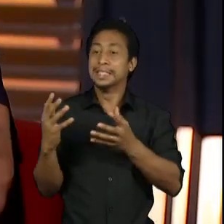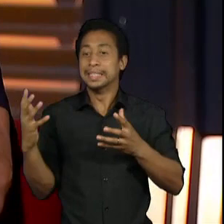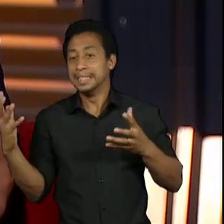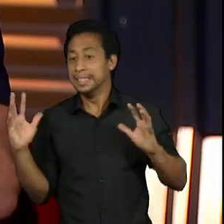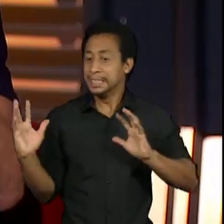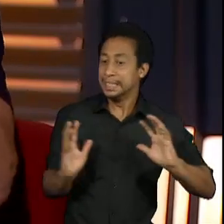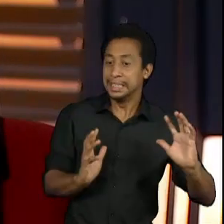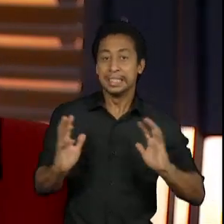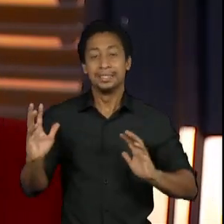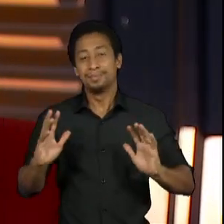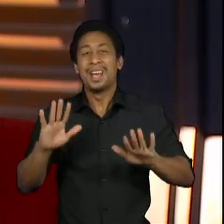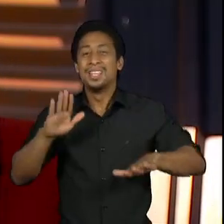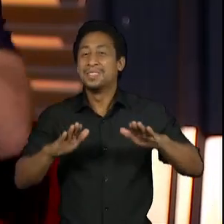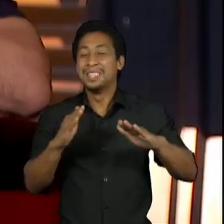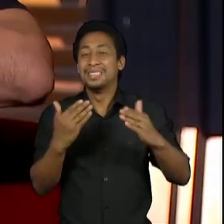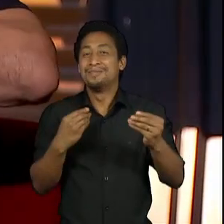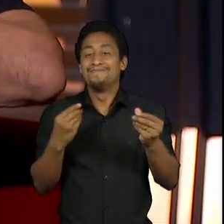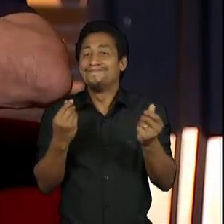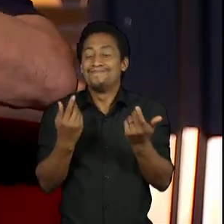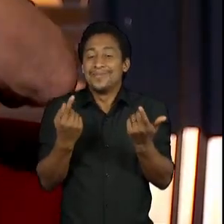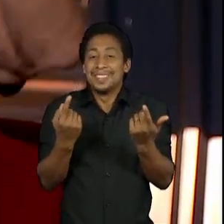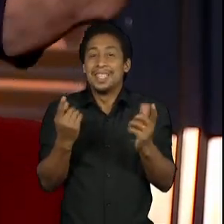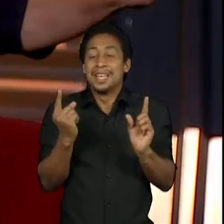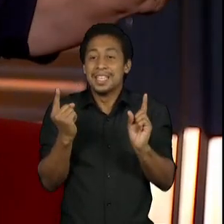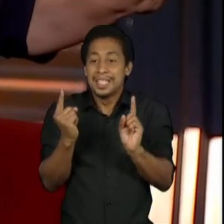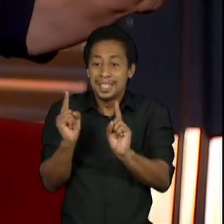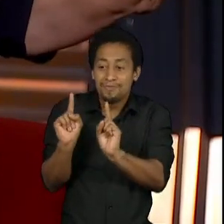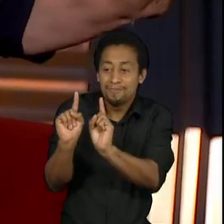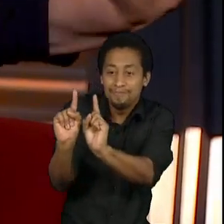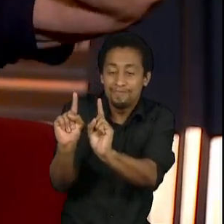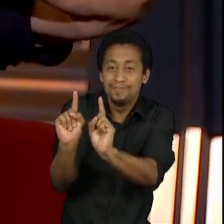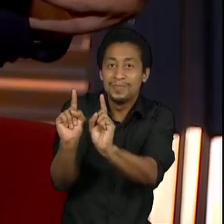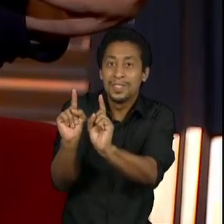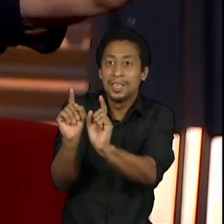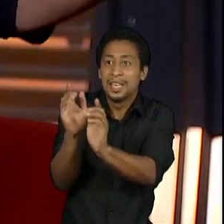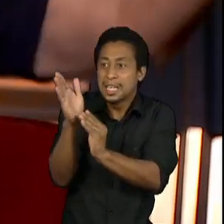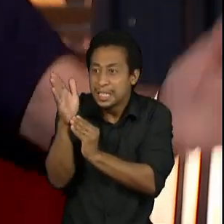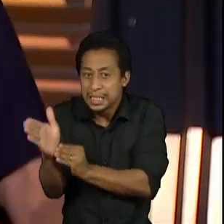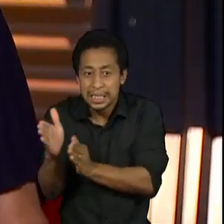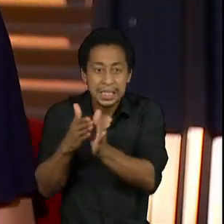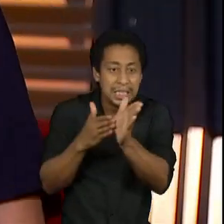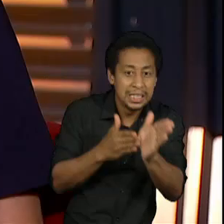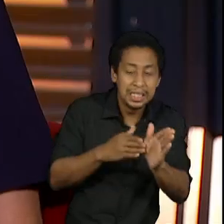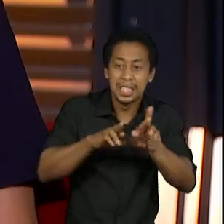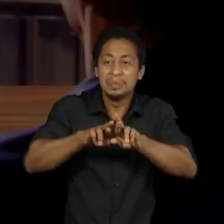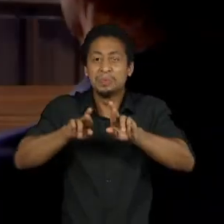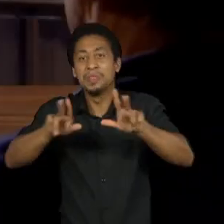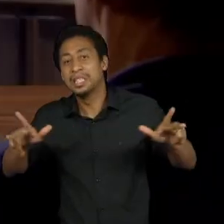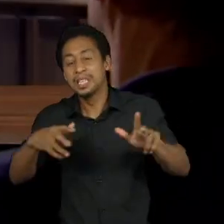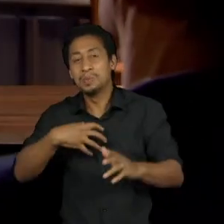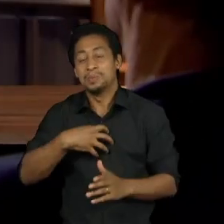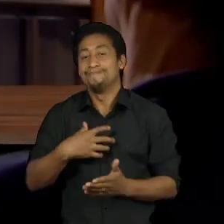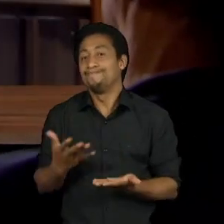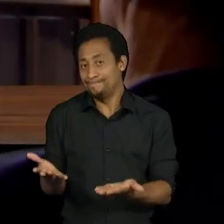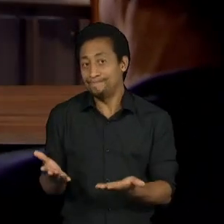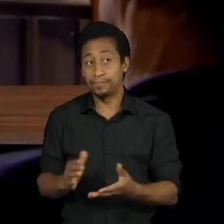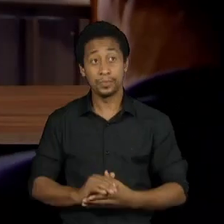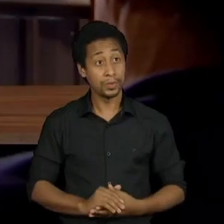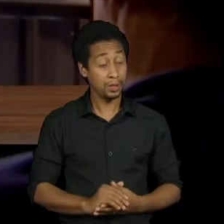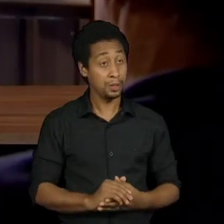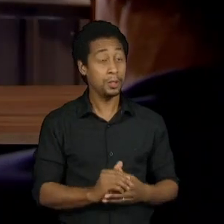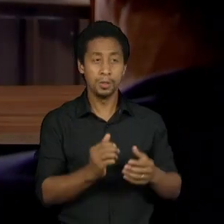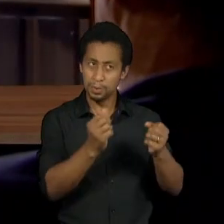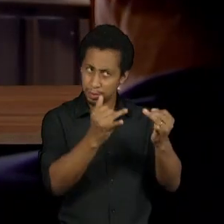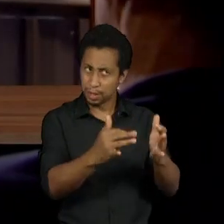uma direção, por uma decisão, mas que se abre a N possibilidades. Mas, Zé Miguel, isso você está querendo me dizer que tem